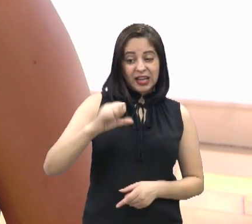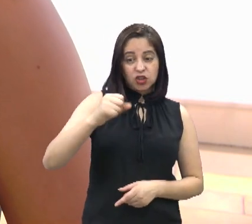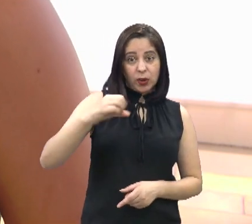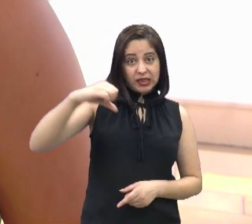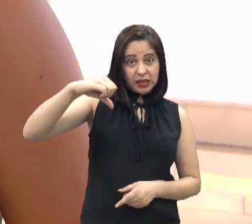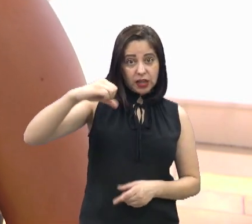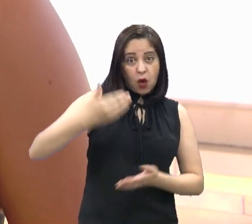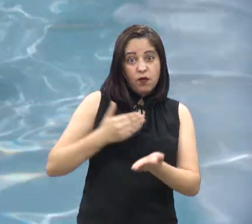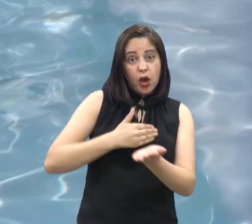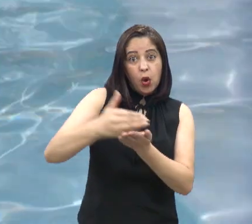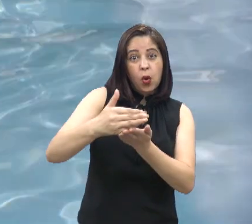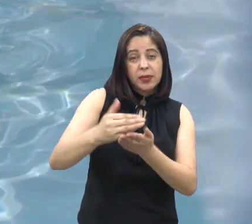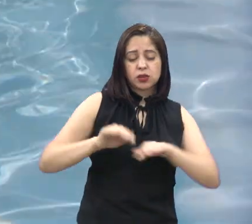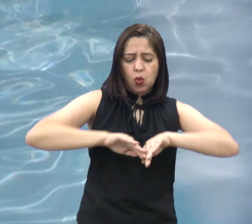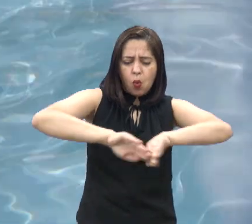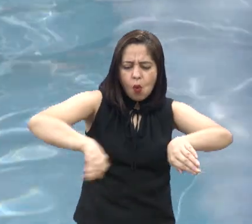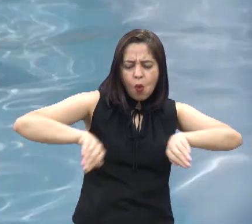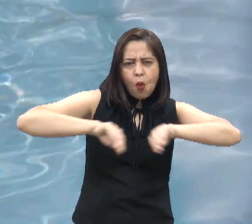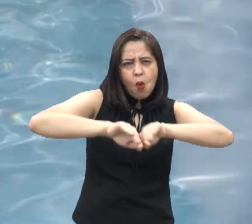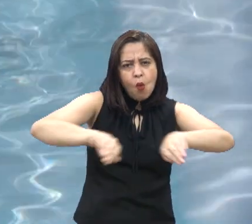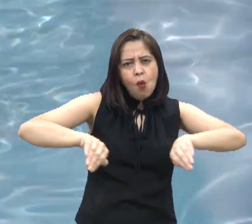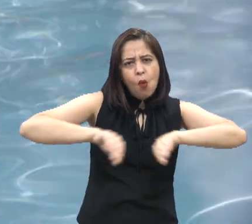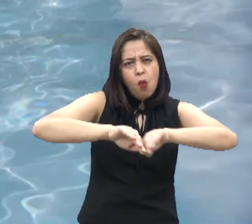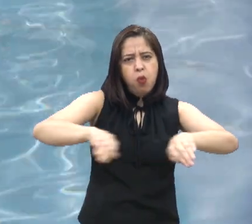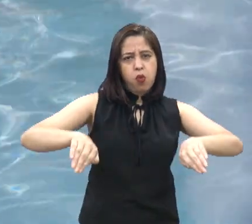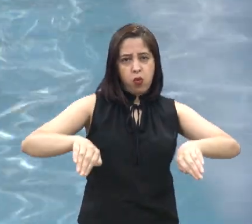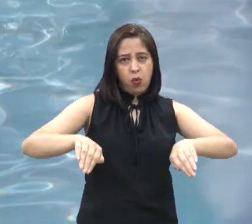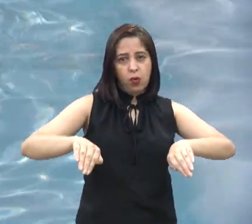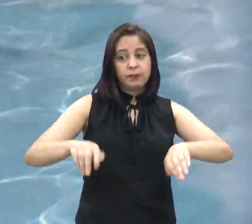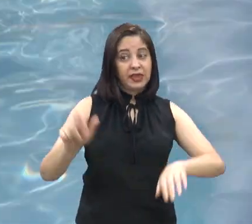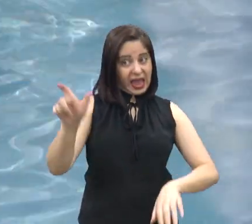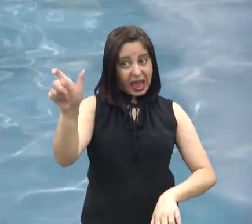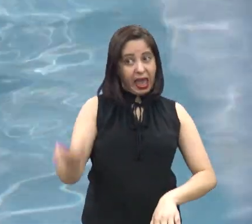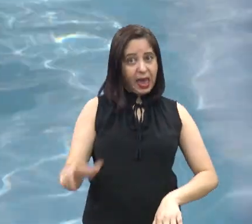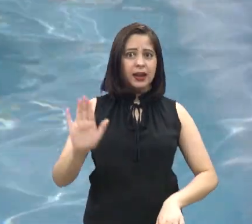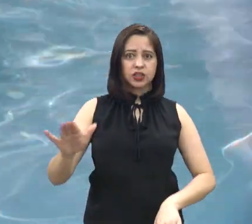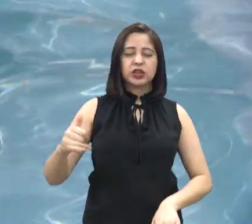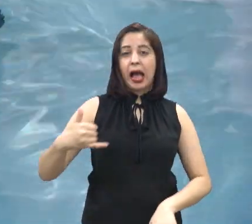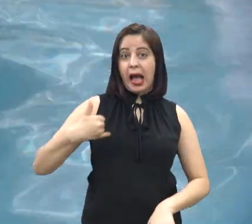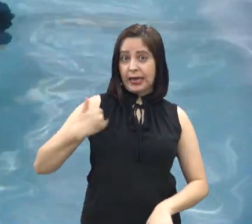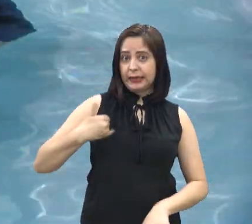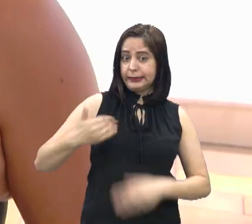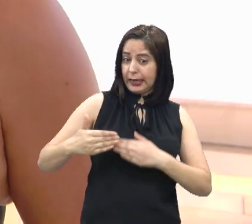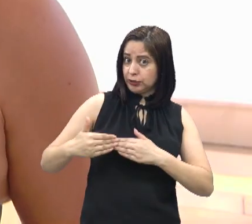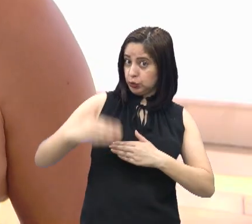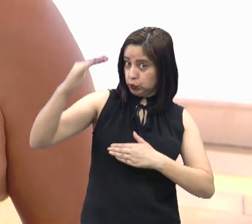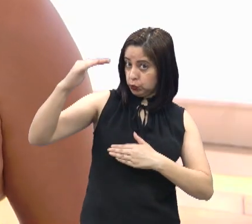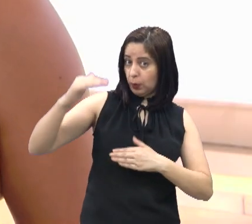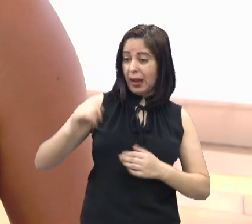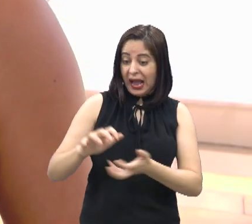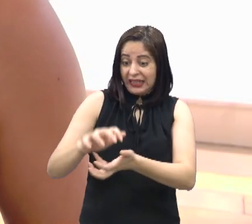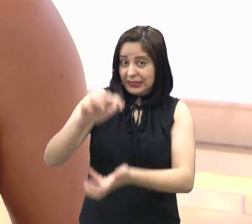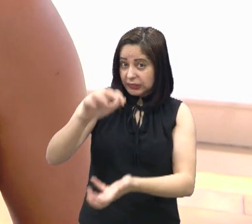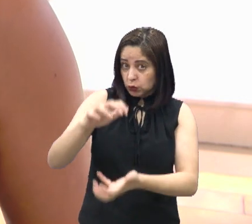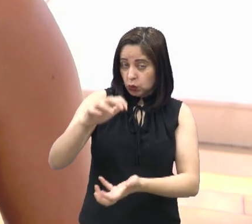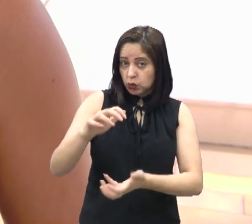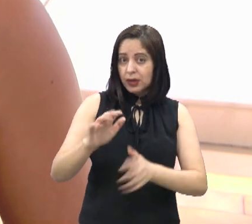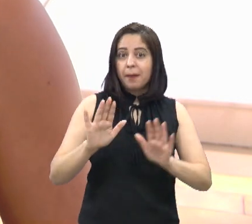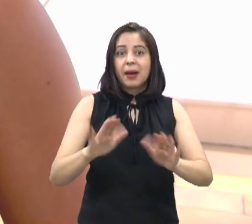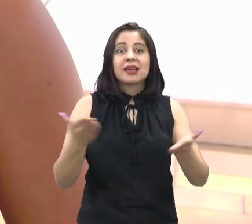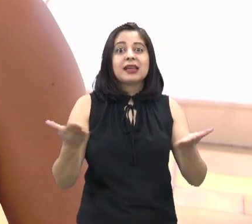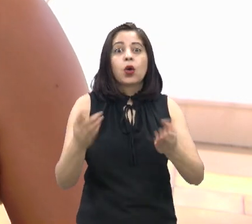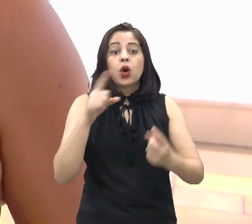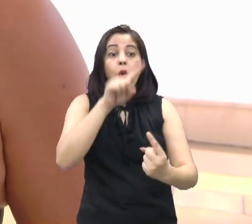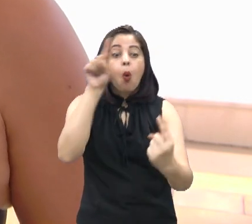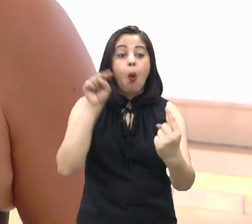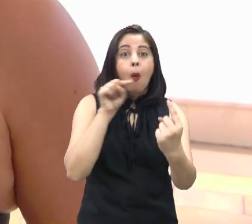os 89 anos, né? Então, já começou com uma idade já avançada, com uma série de limitações. Então, a nossa ideia, ou a minha ideia